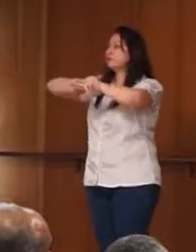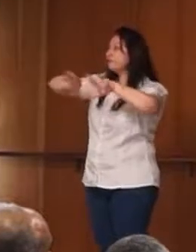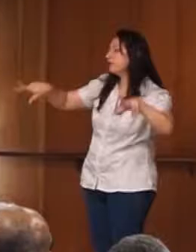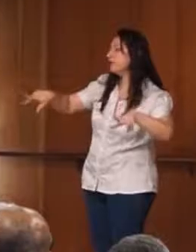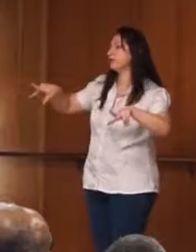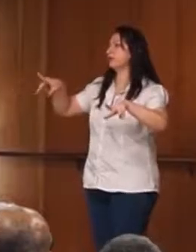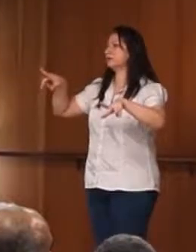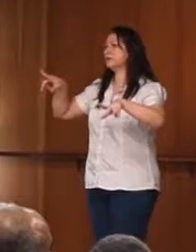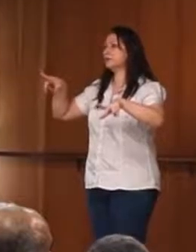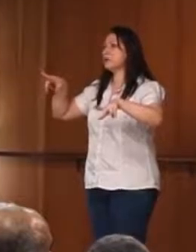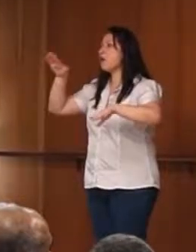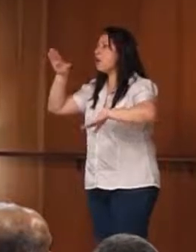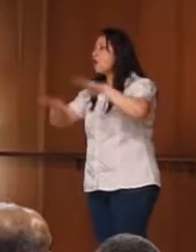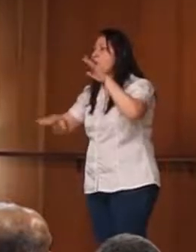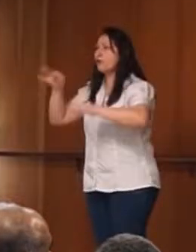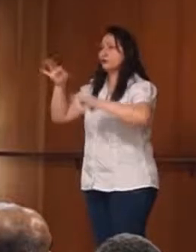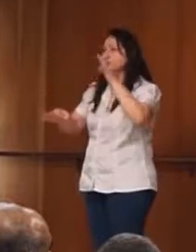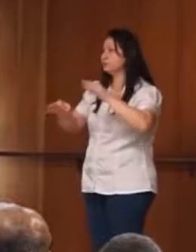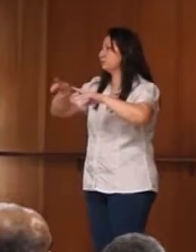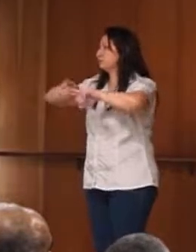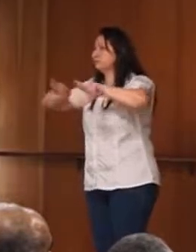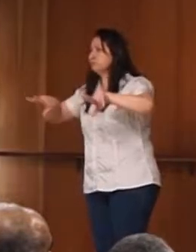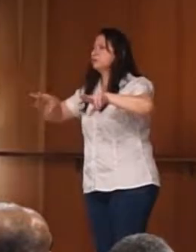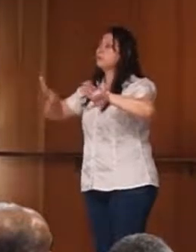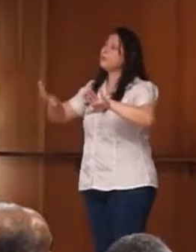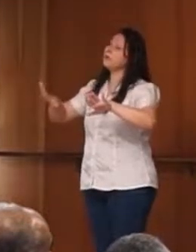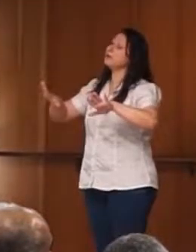Mas a verdade é que